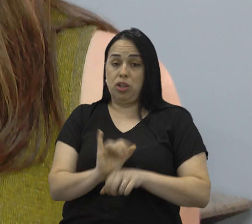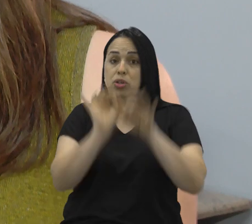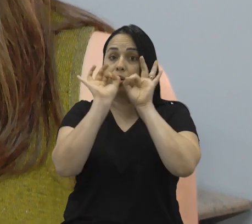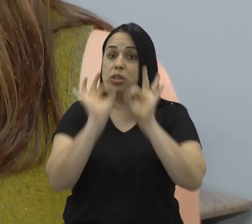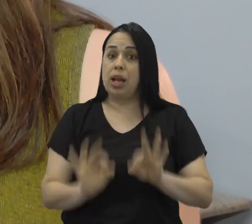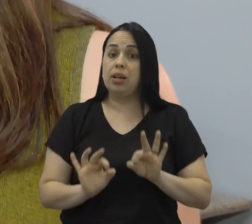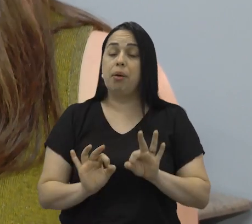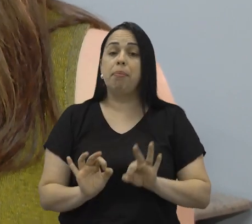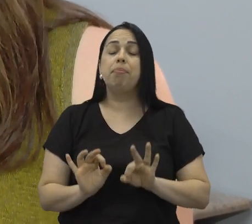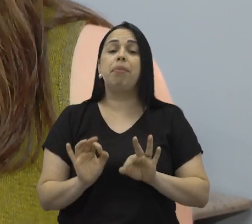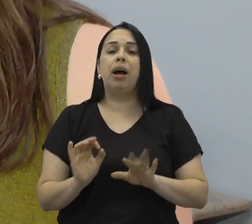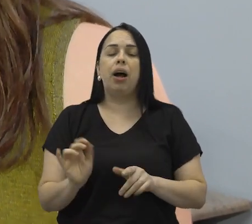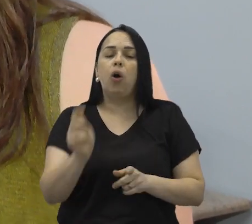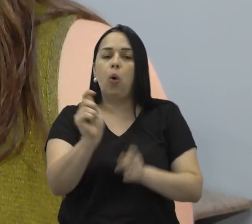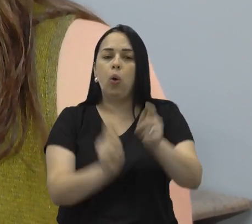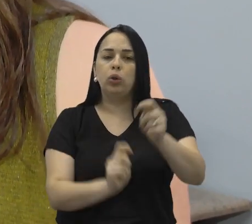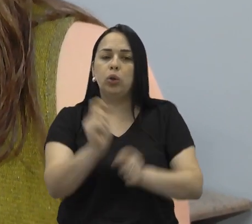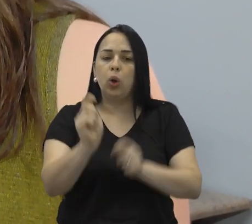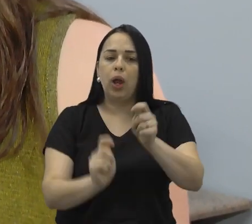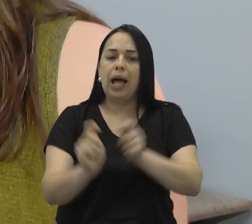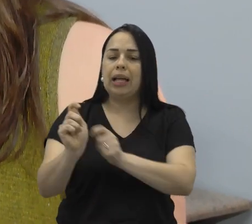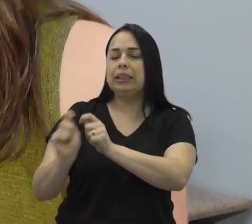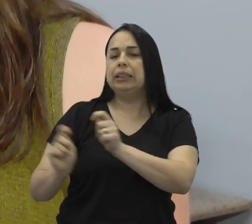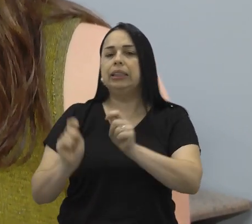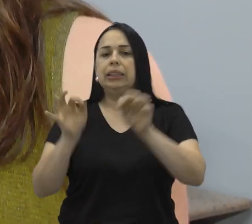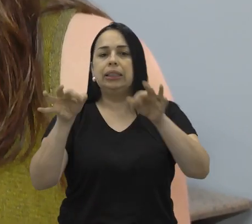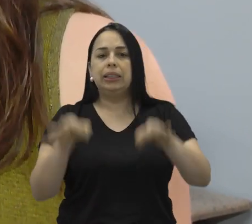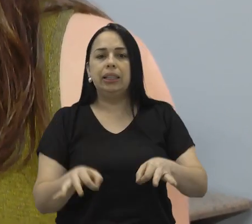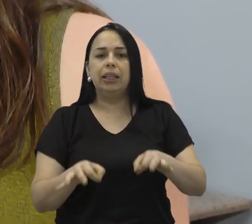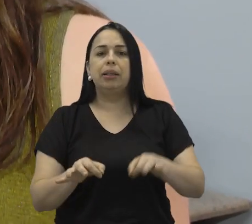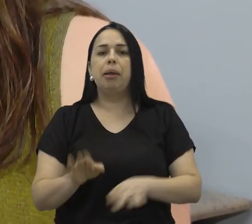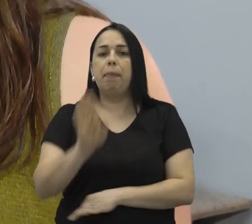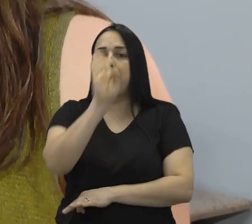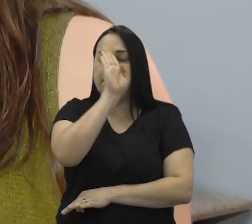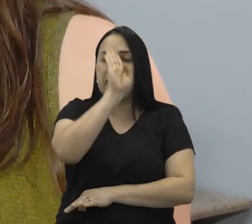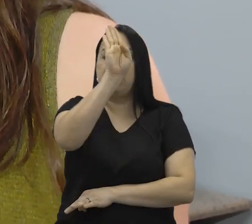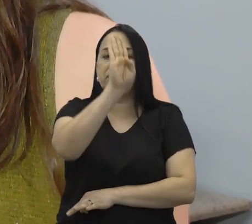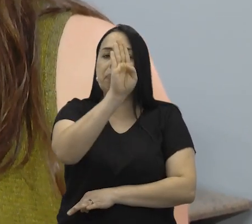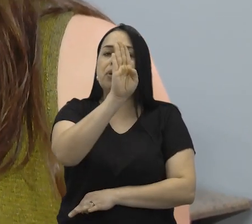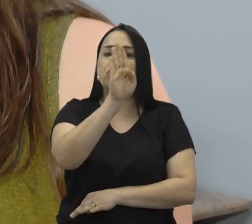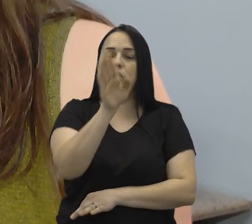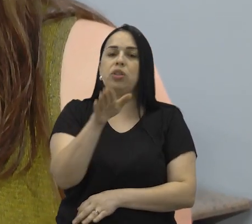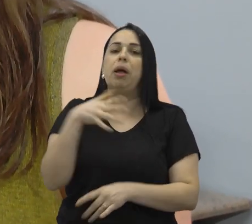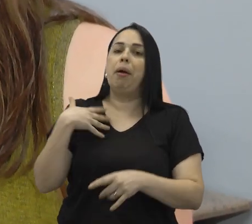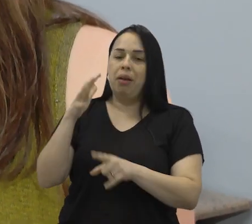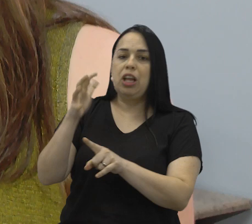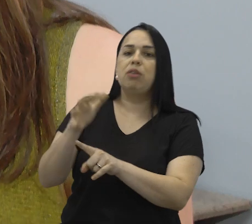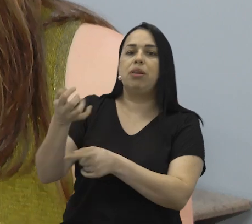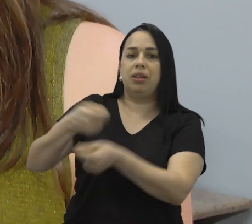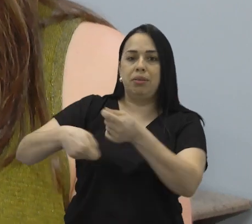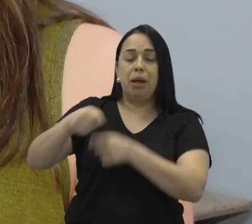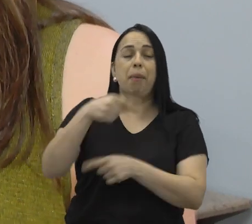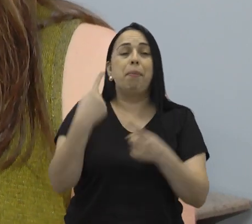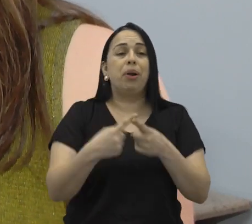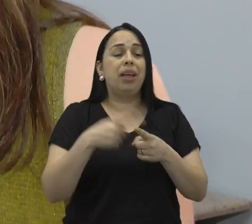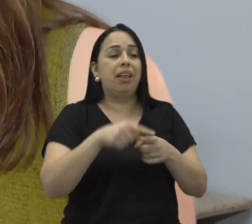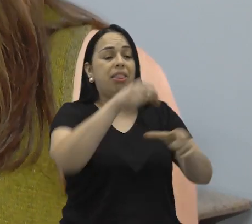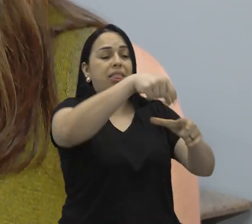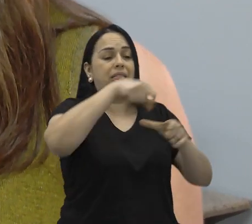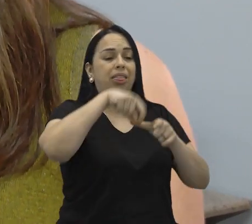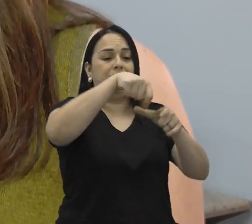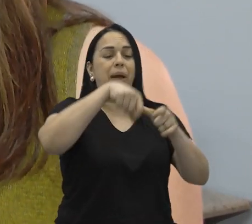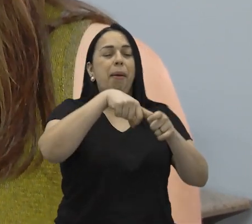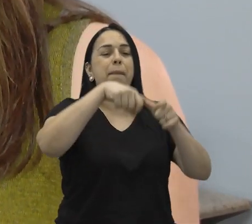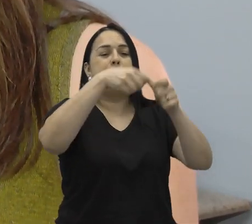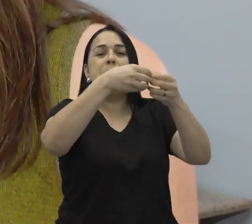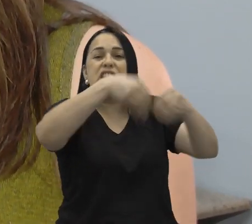medidas mais eficazes para controlar isso, e esse controle geraria principalmente no impacto na economia, do preço